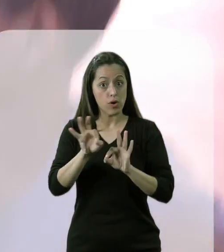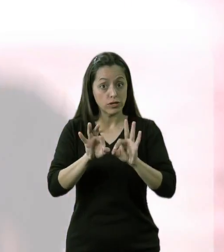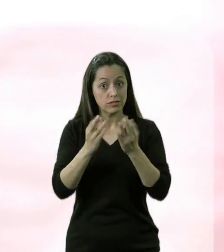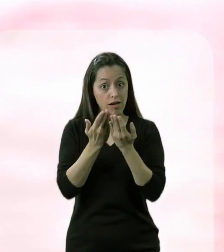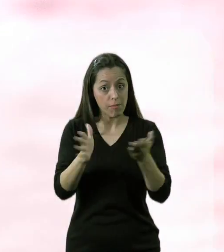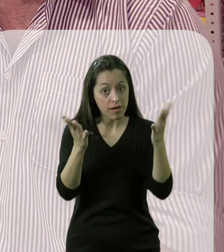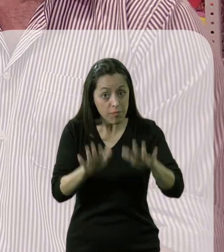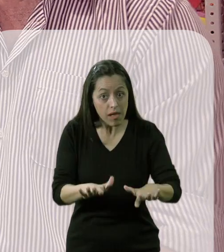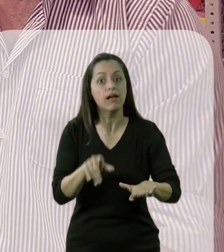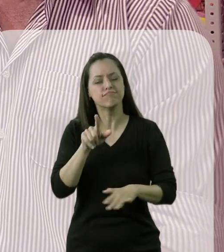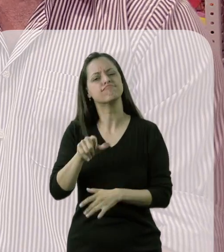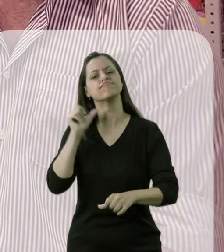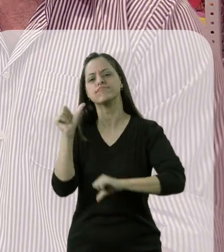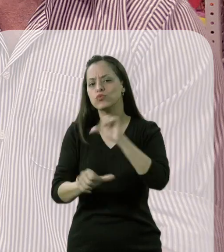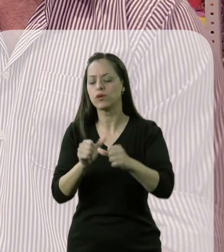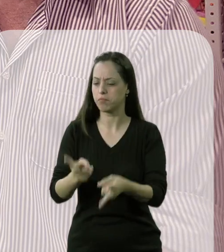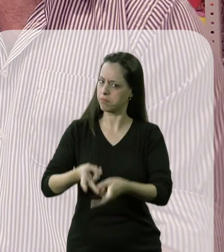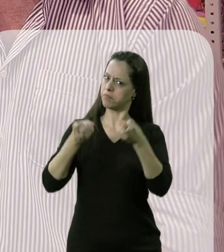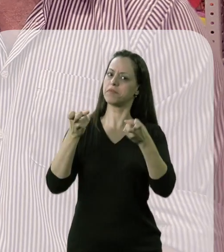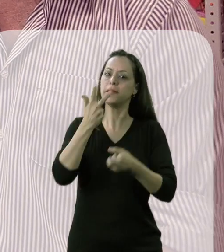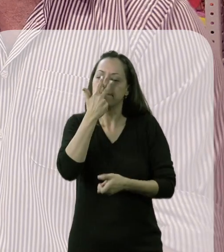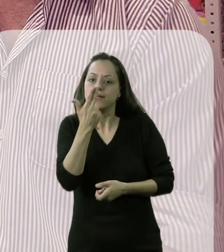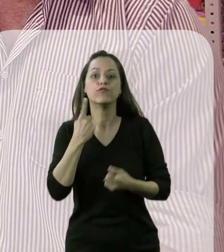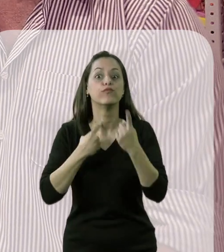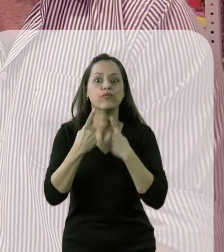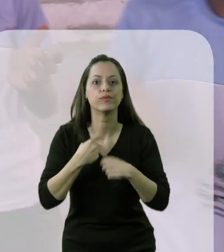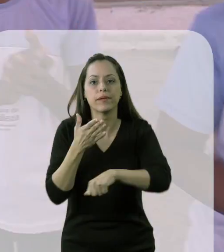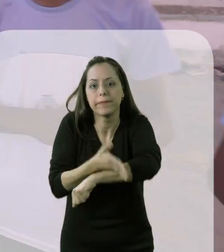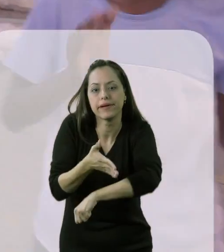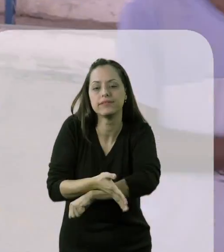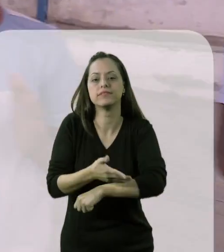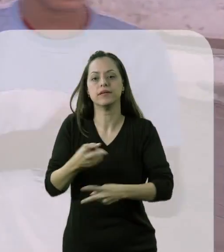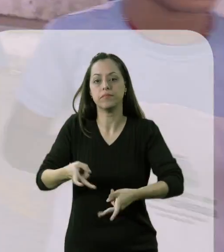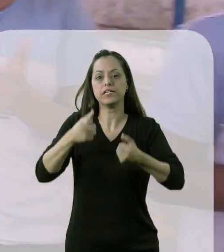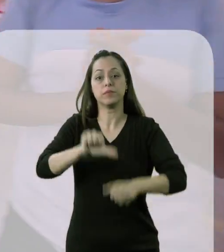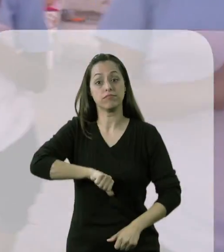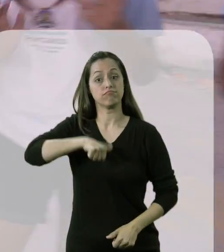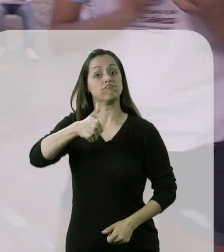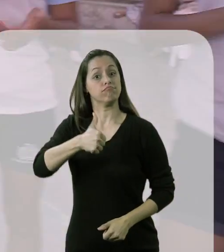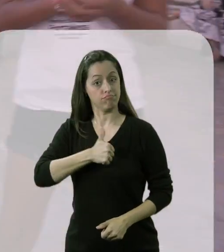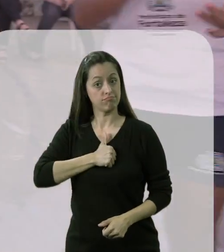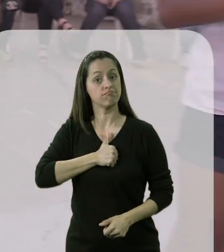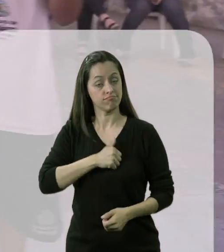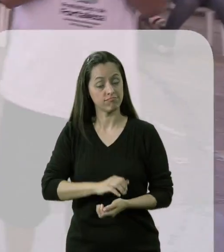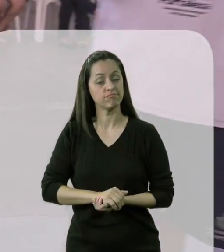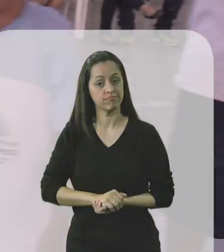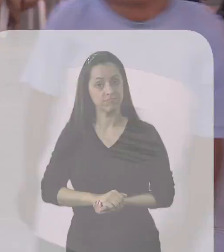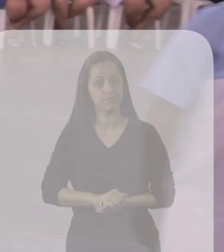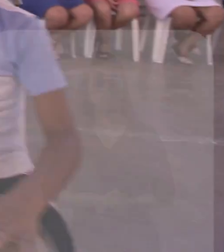ela percebia o aluno de outra forma, né? Ela percebeu o aluno mais participativo, ela percebeu o aluno com autoestima mais